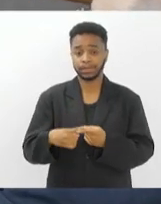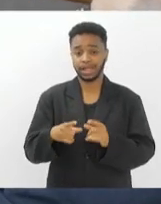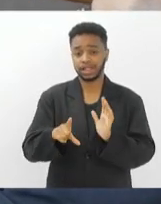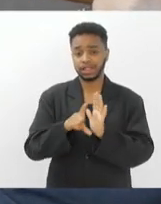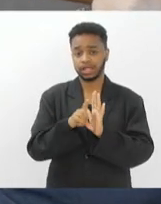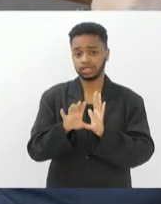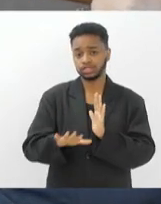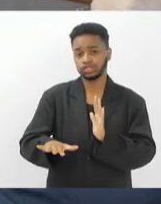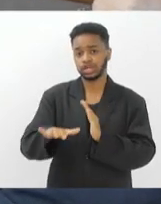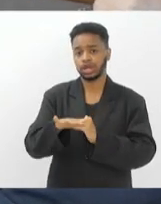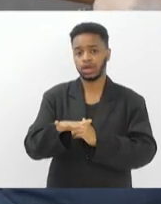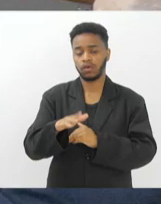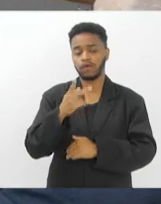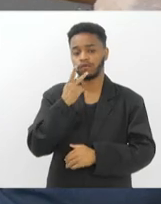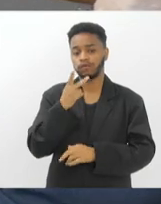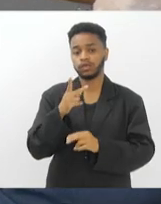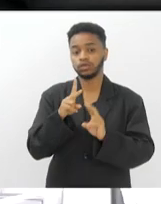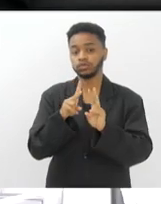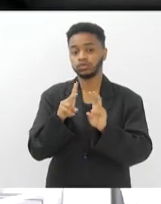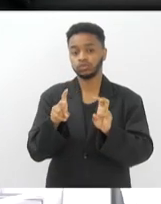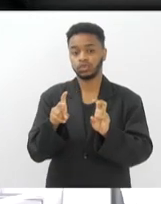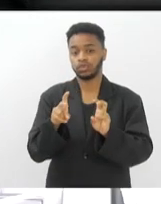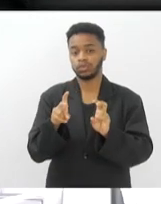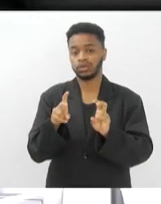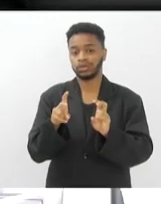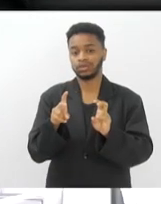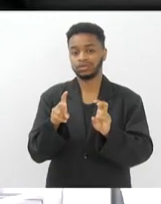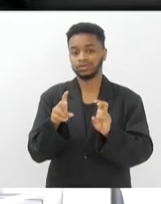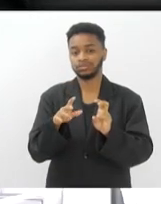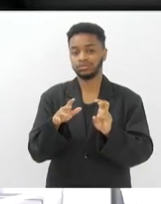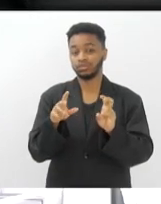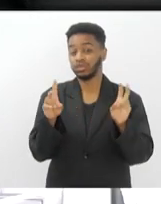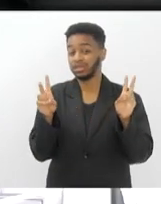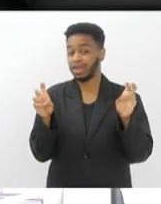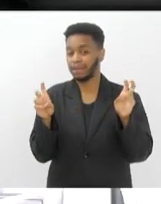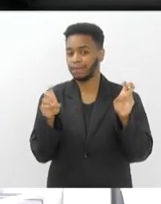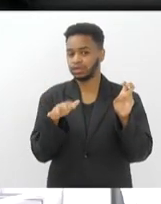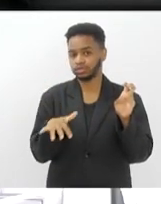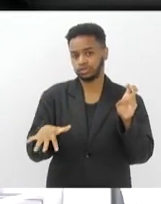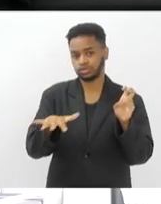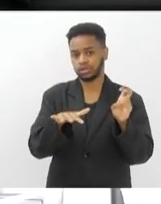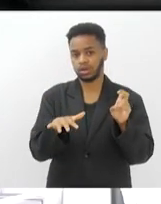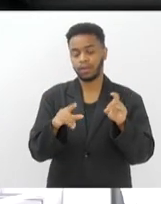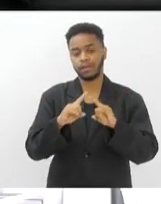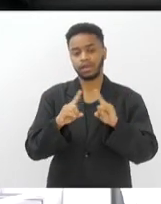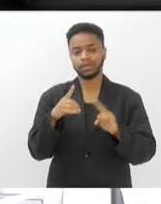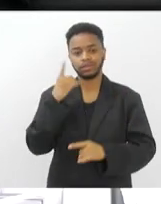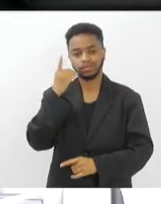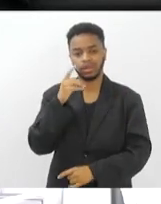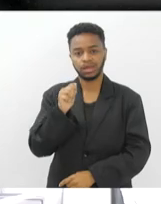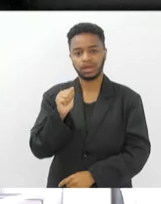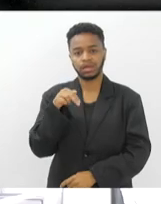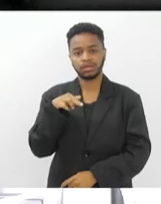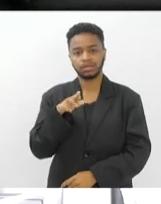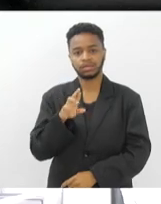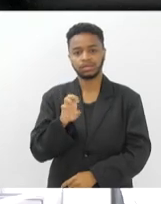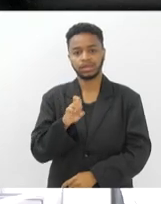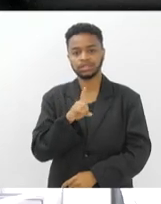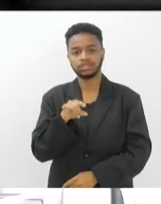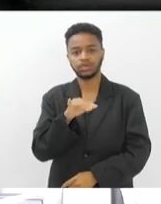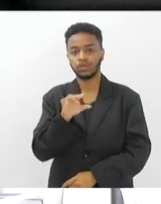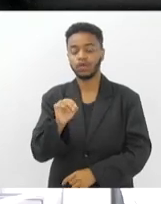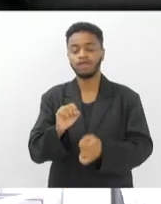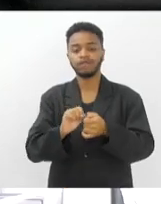geral trata da temática de uma maneira geral. O deputado Andrezinho Siciliano está